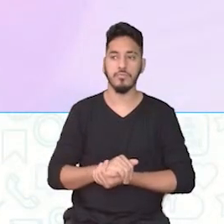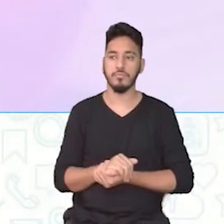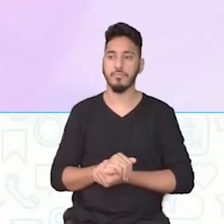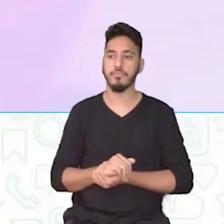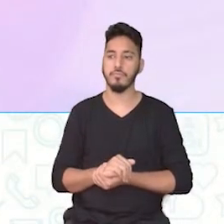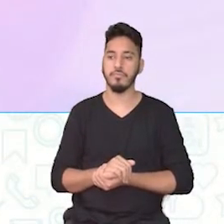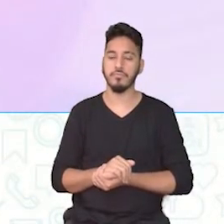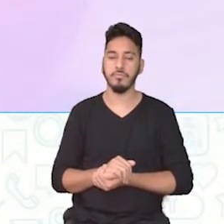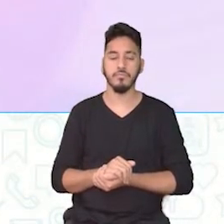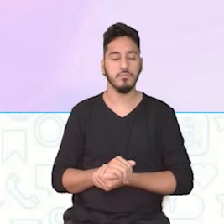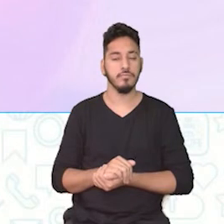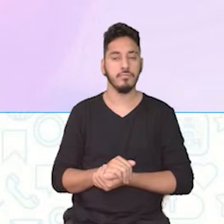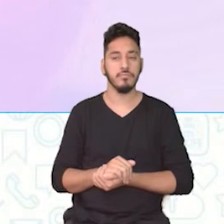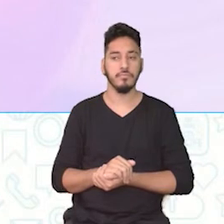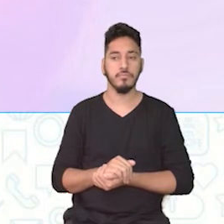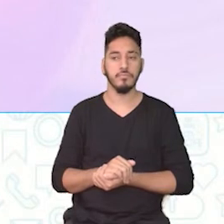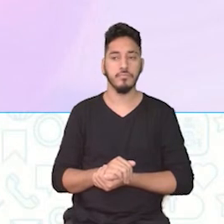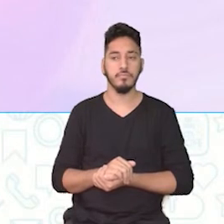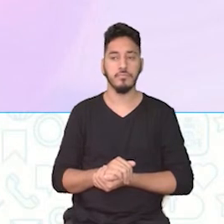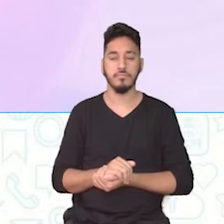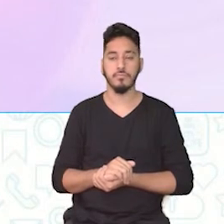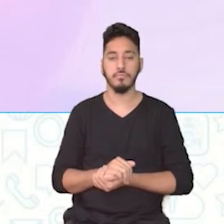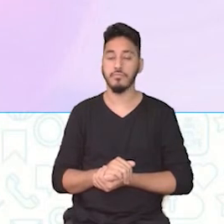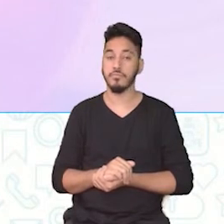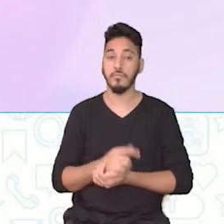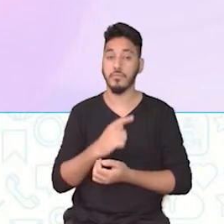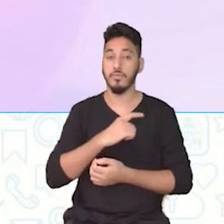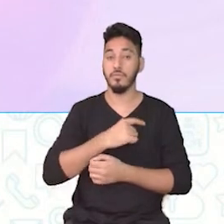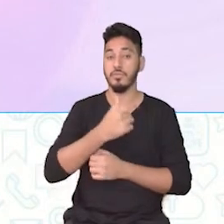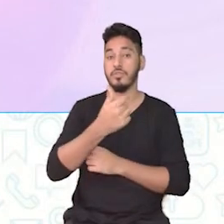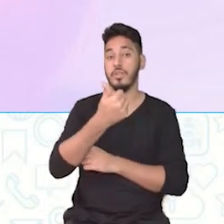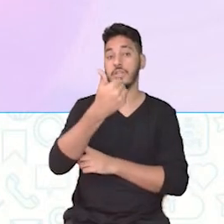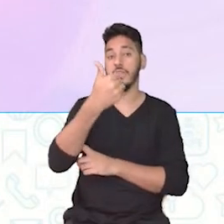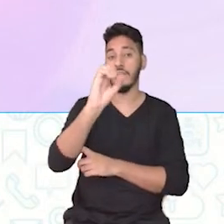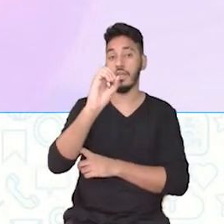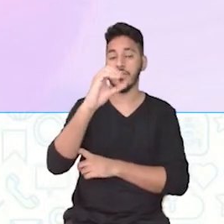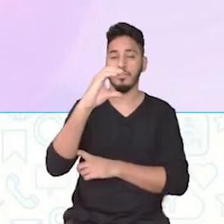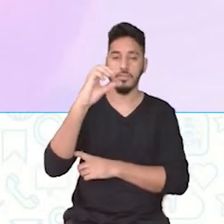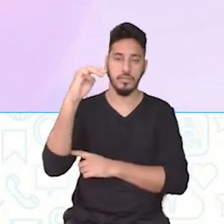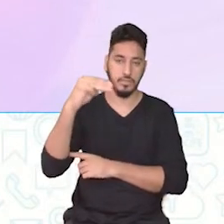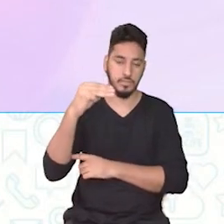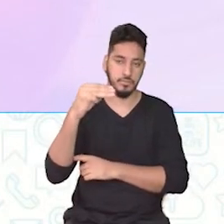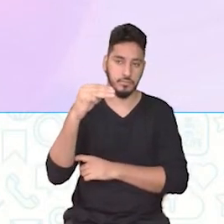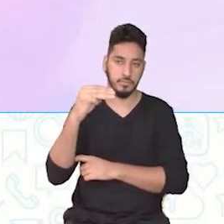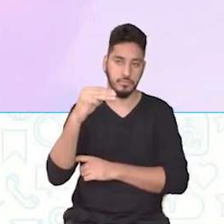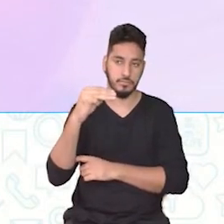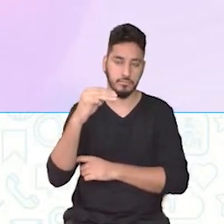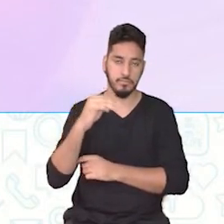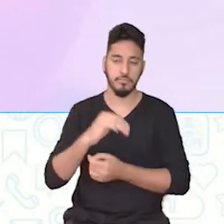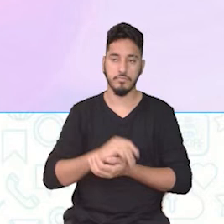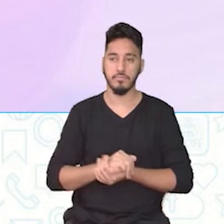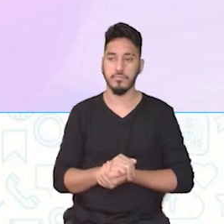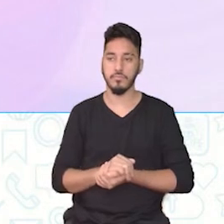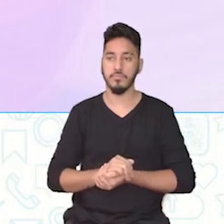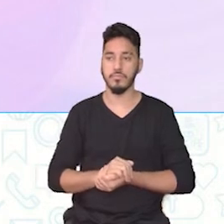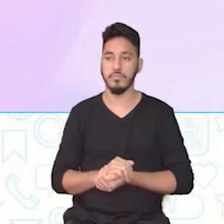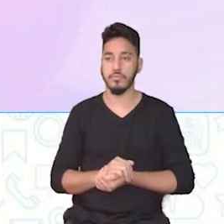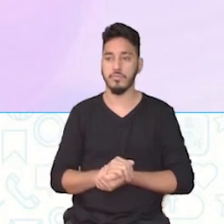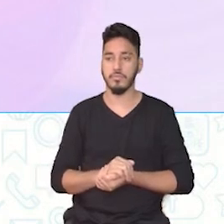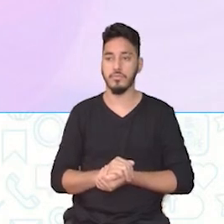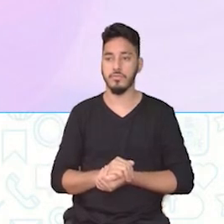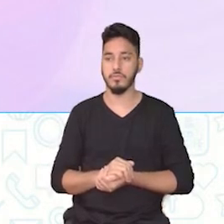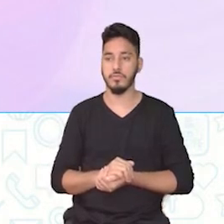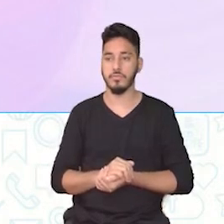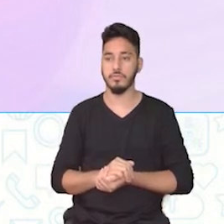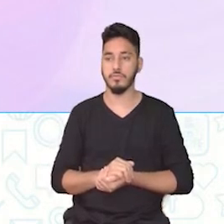que nós temos aí, olha, 10 centímetros, tá? Então, eu tenho